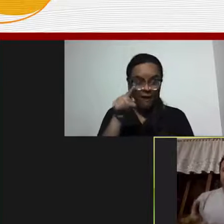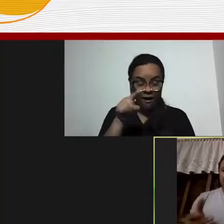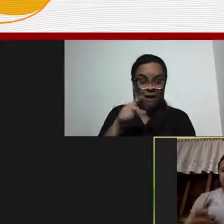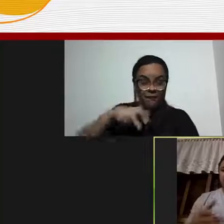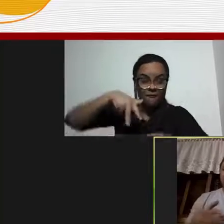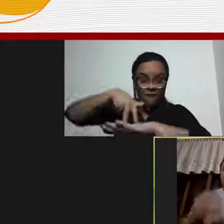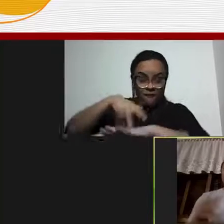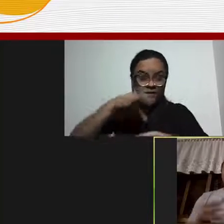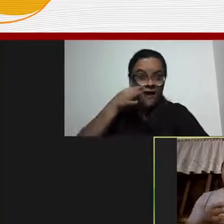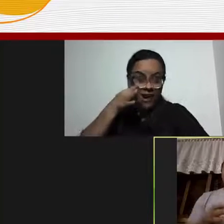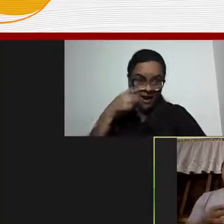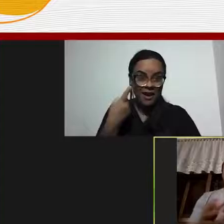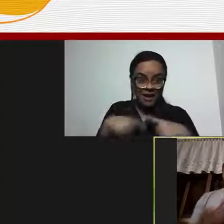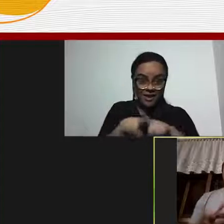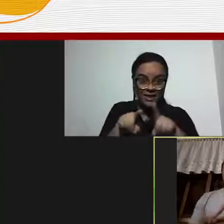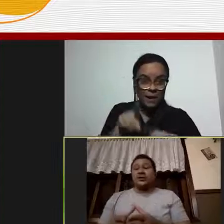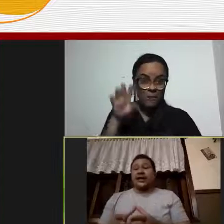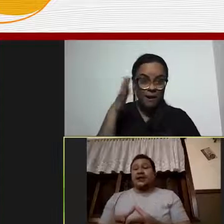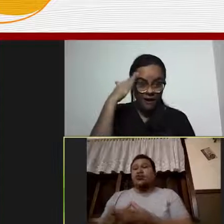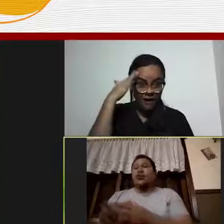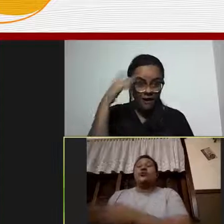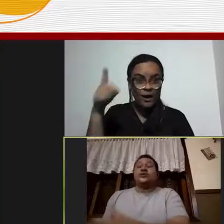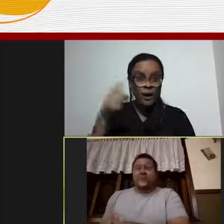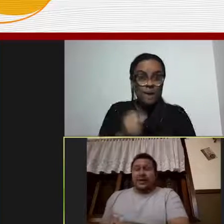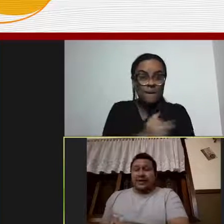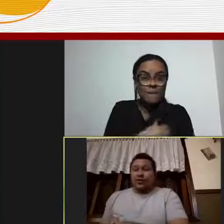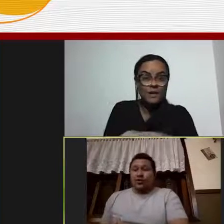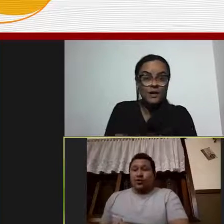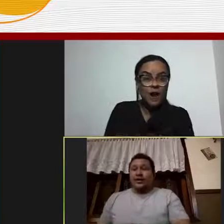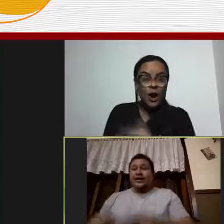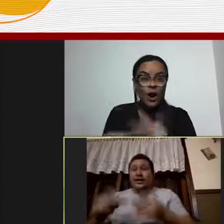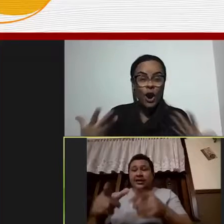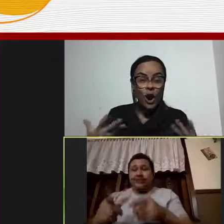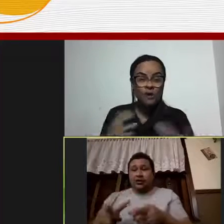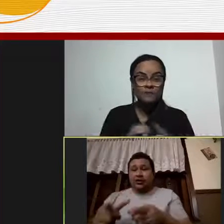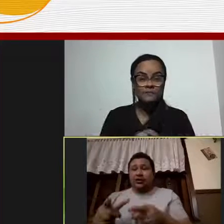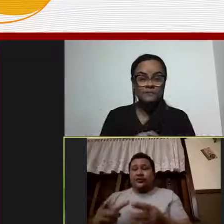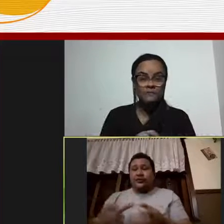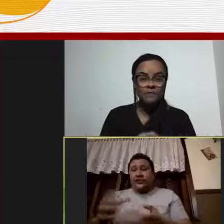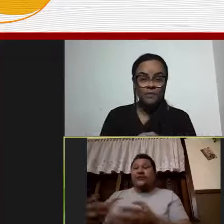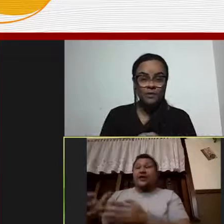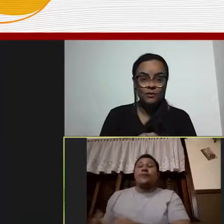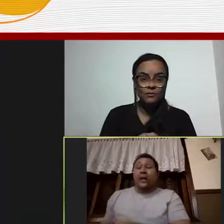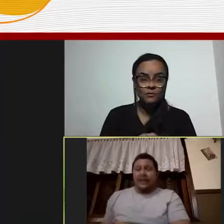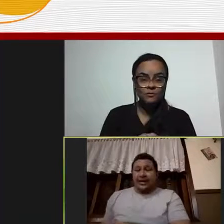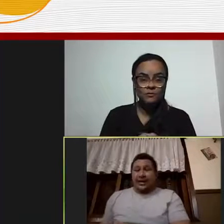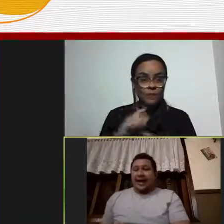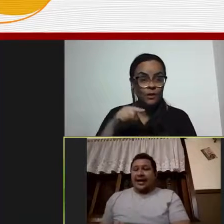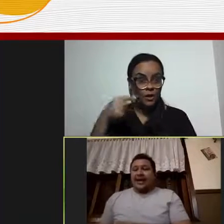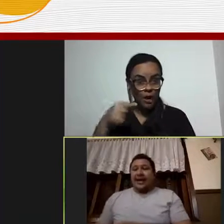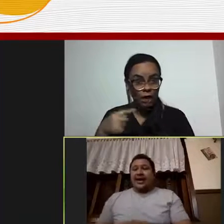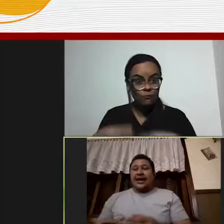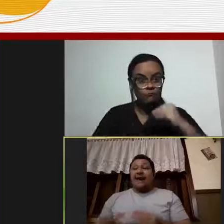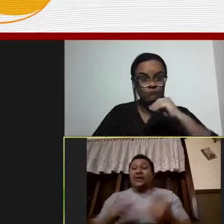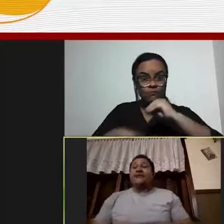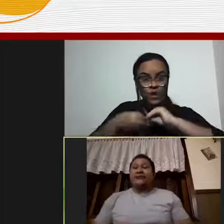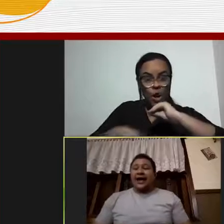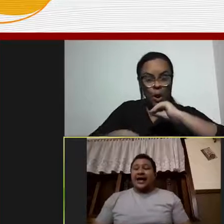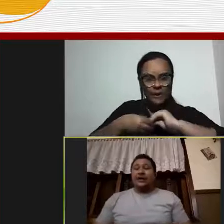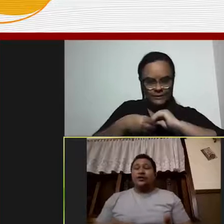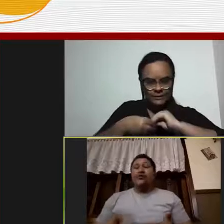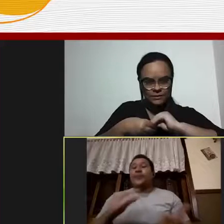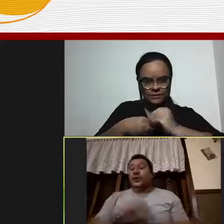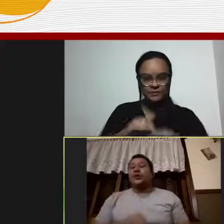estava assistindo, quero saber da emoção dela como espectadora. E depois, Lu, você vai complementar a